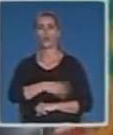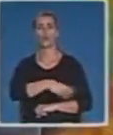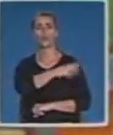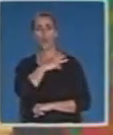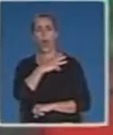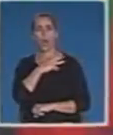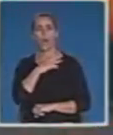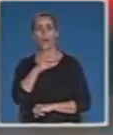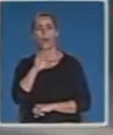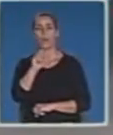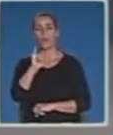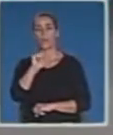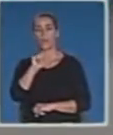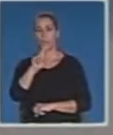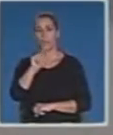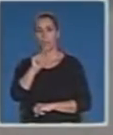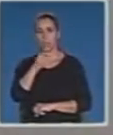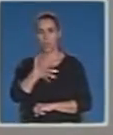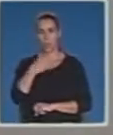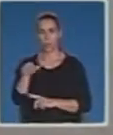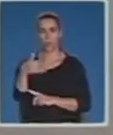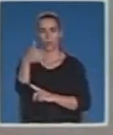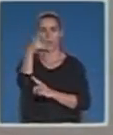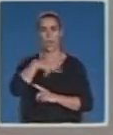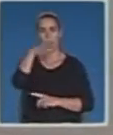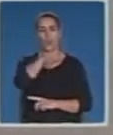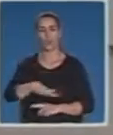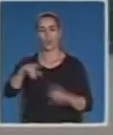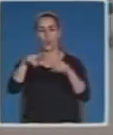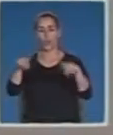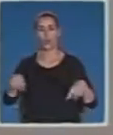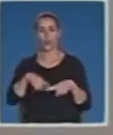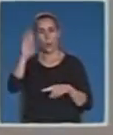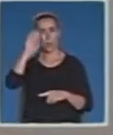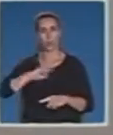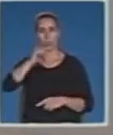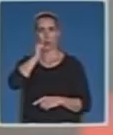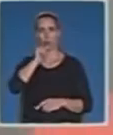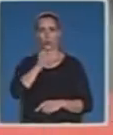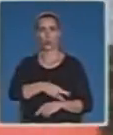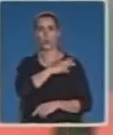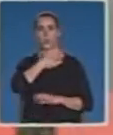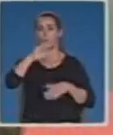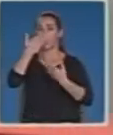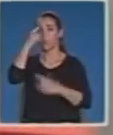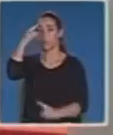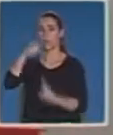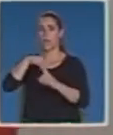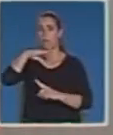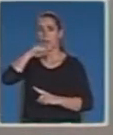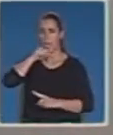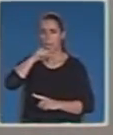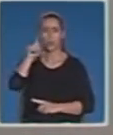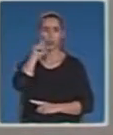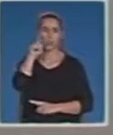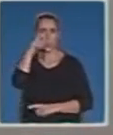Figueiredo Feliciano recebe agora o estandarte nacional da Zona Militar dos Açores. O comandante dá prioridade às missões terrestres de